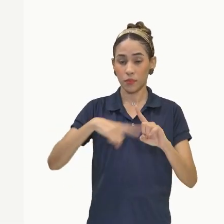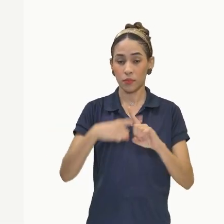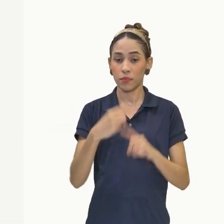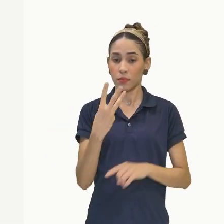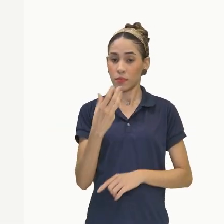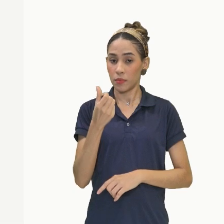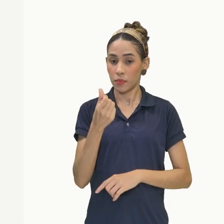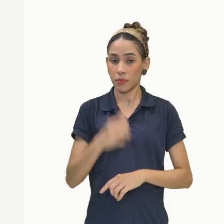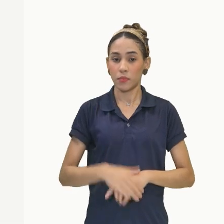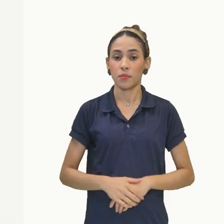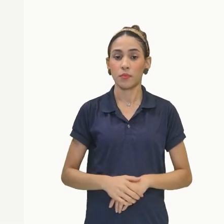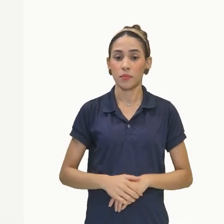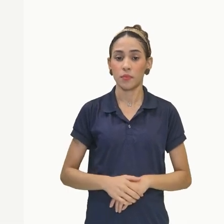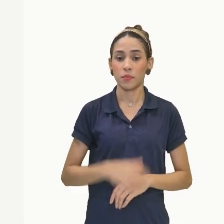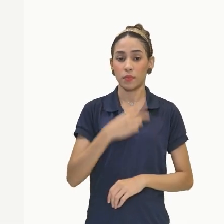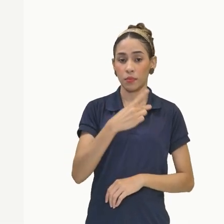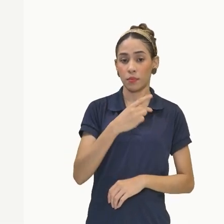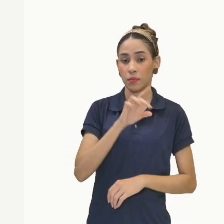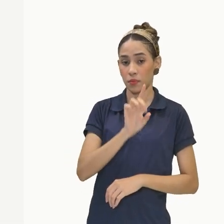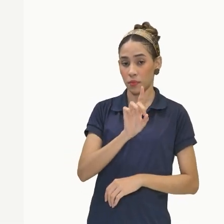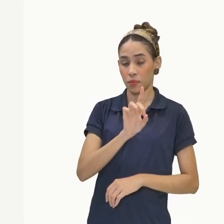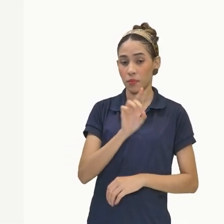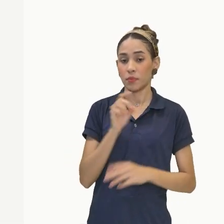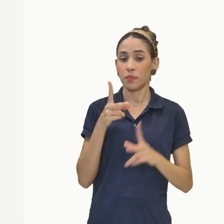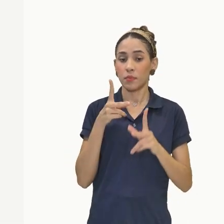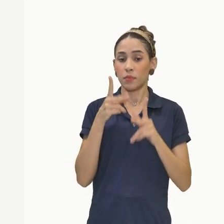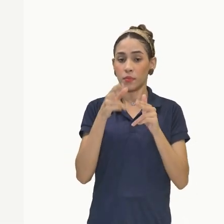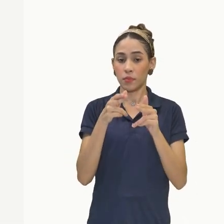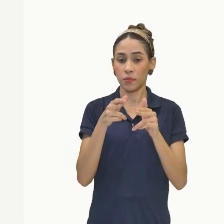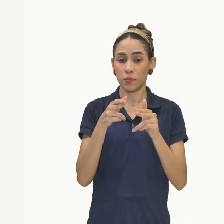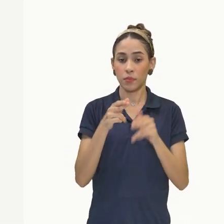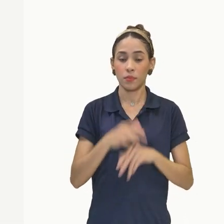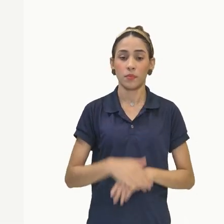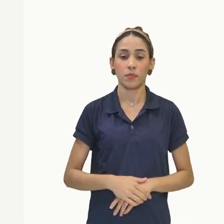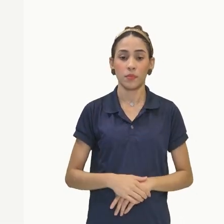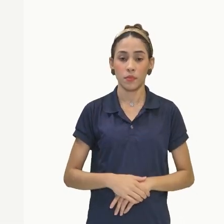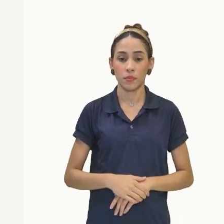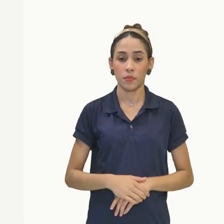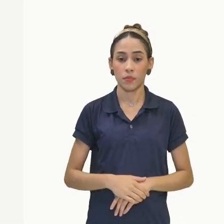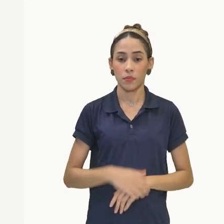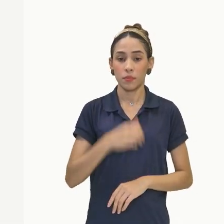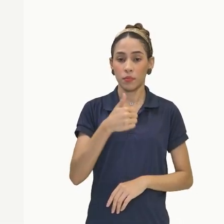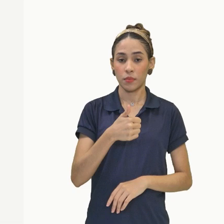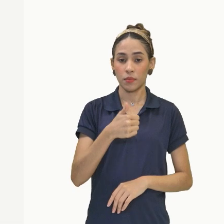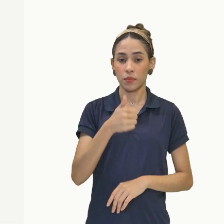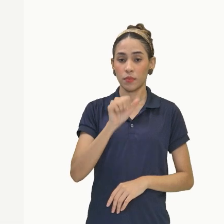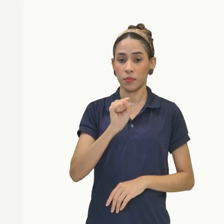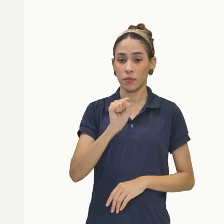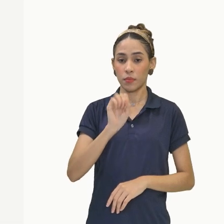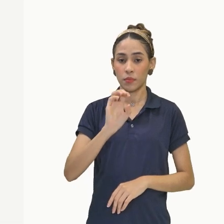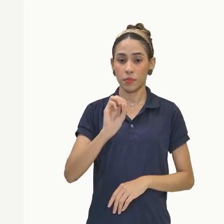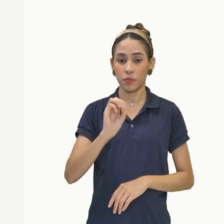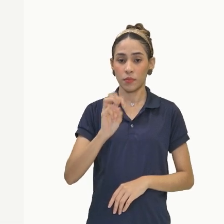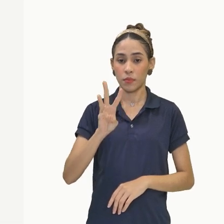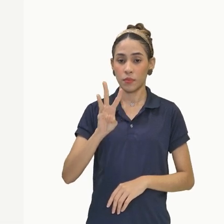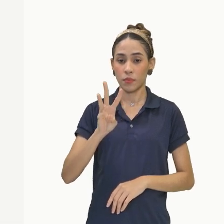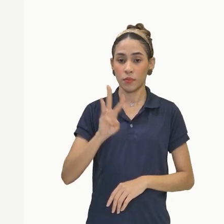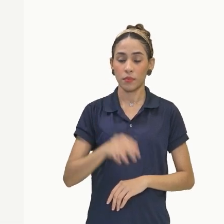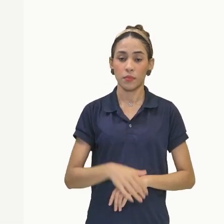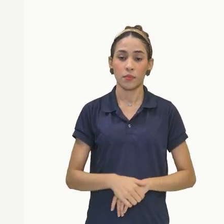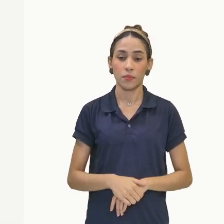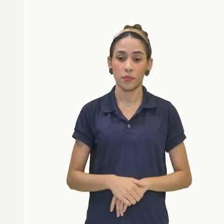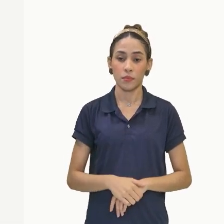36, você pode aí conferir na sua calculadora, 5 vezes 36 180